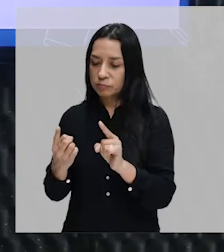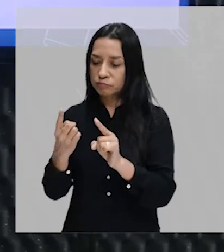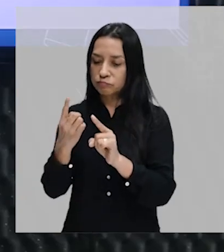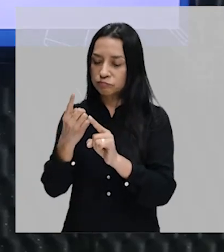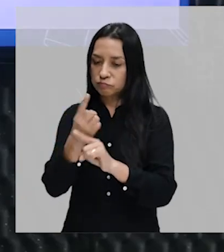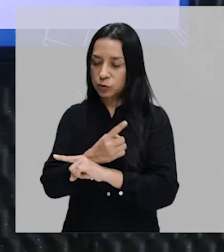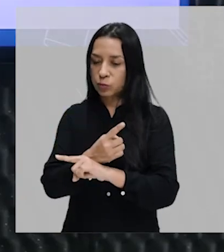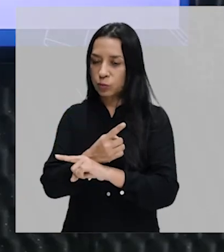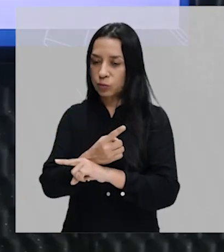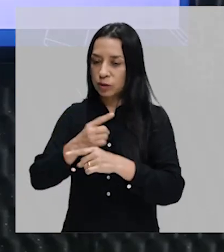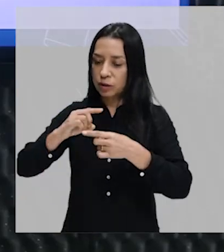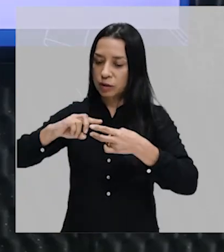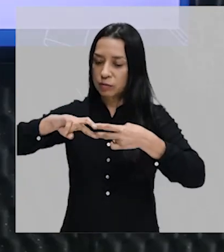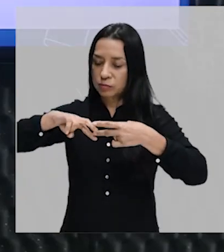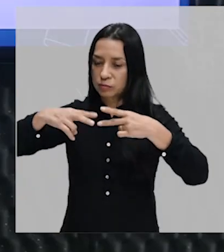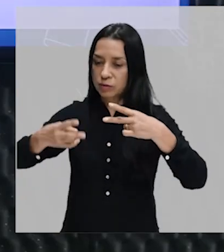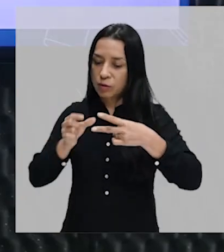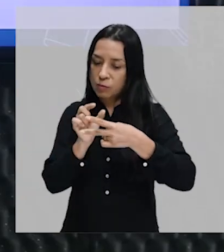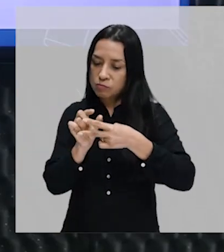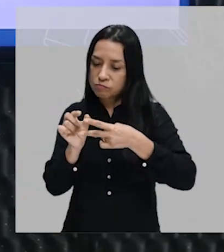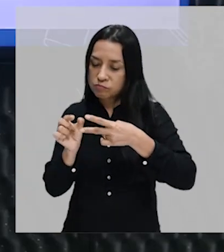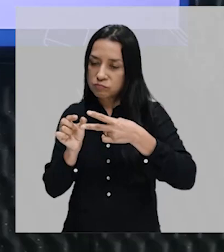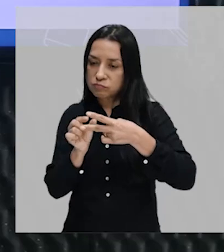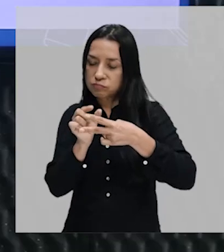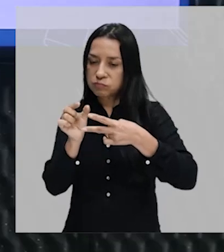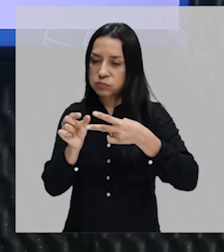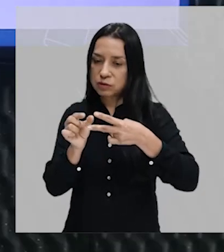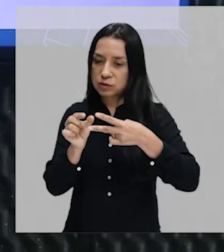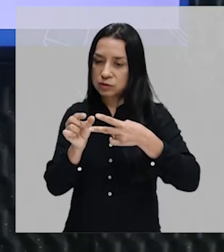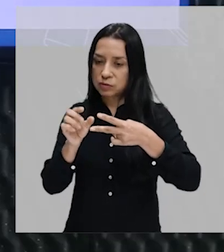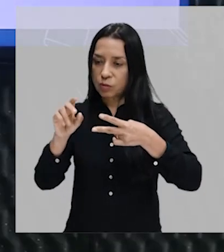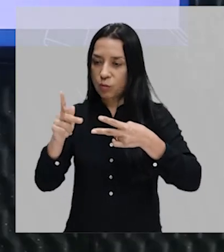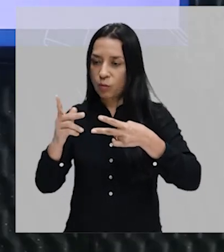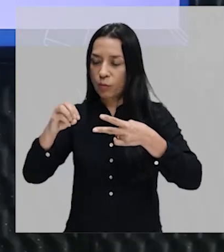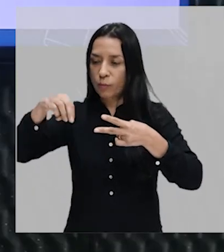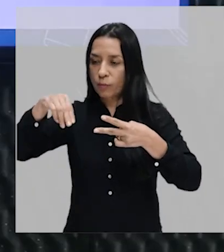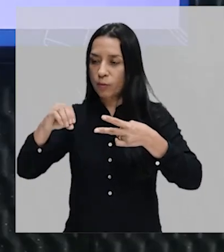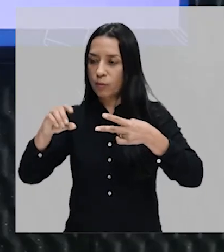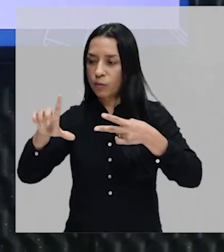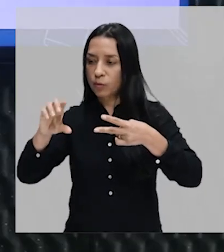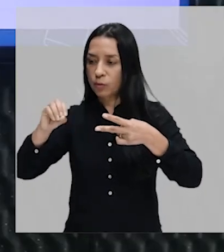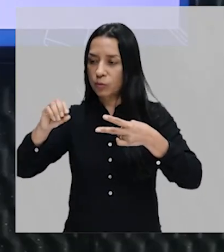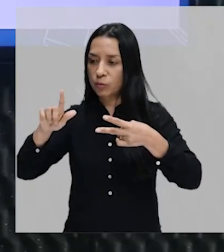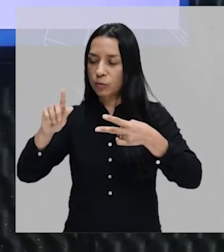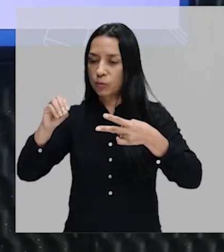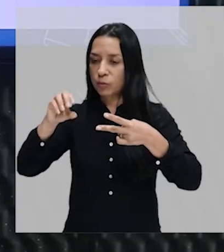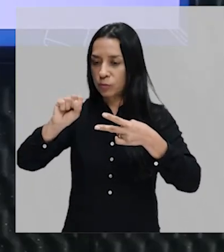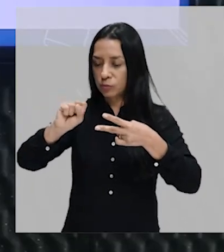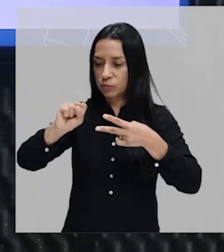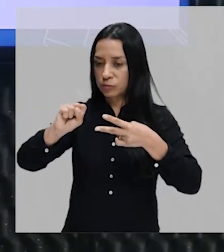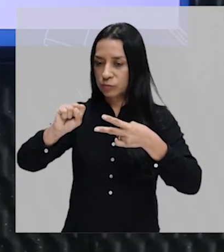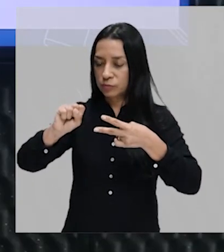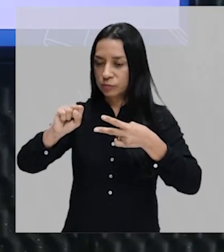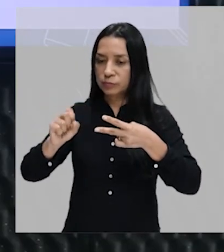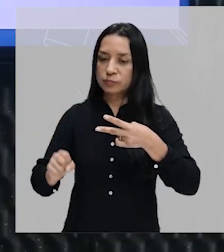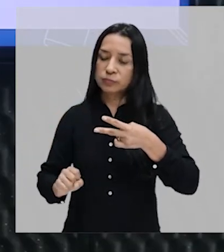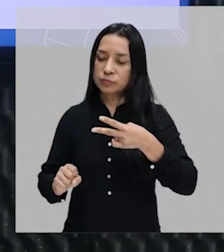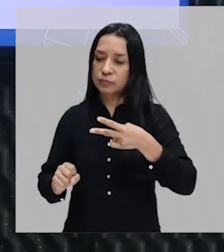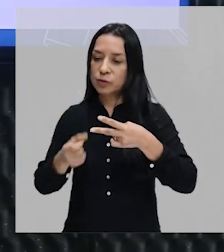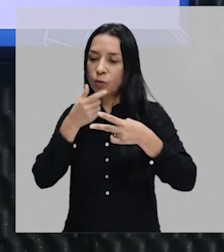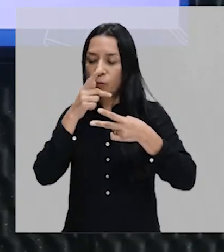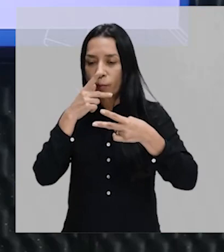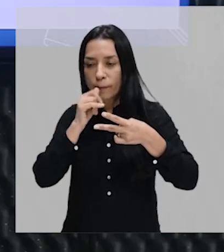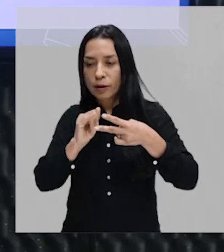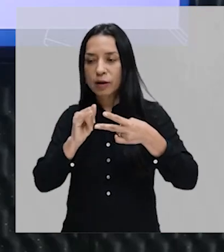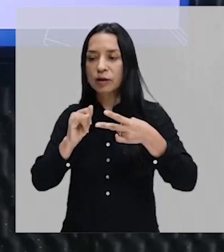pedaços que ocorre entre os cromossomos homólogos, tá? Cromossomo do pai troca de pedaço com o cromossomo da mãe,